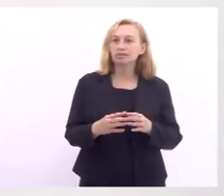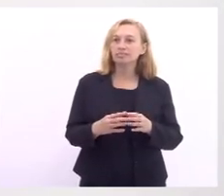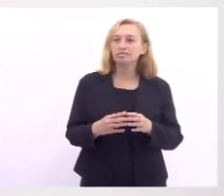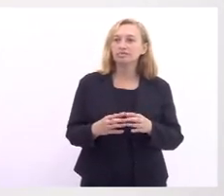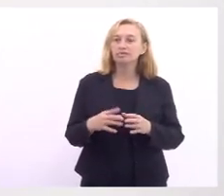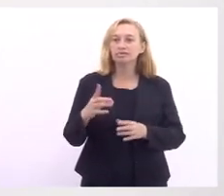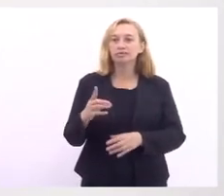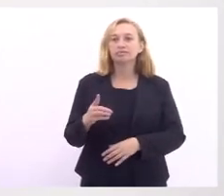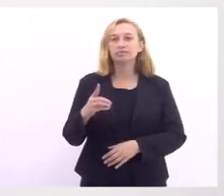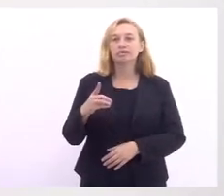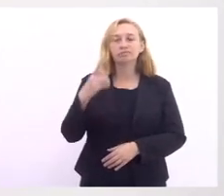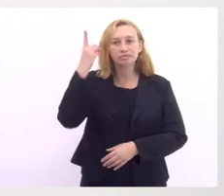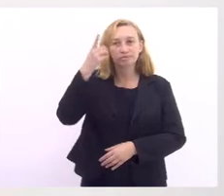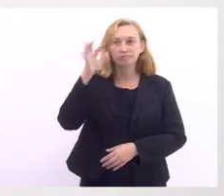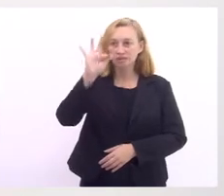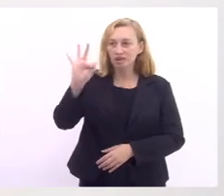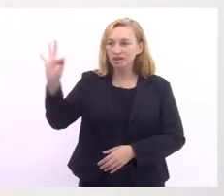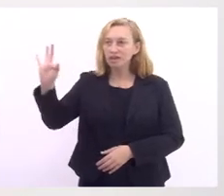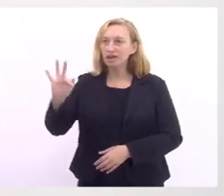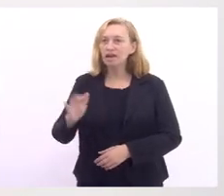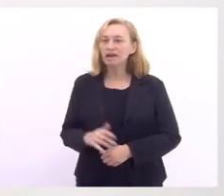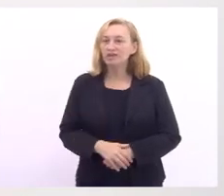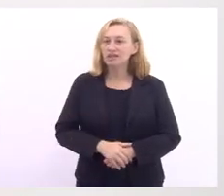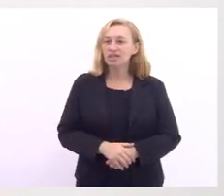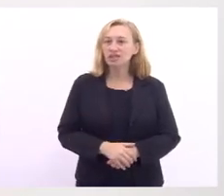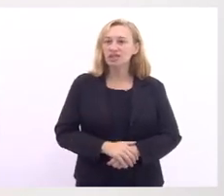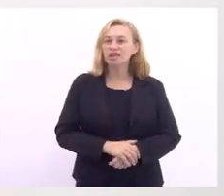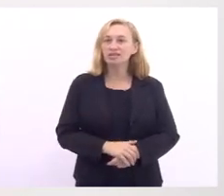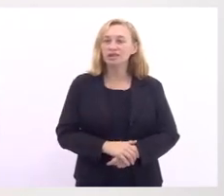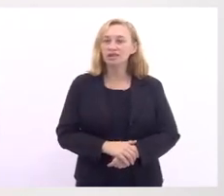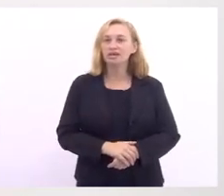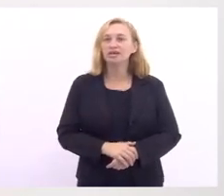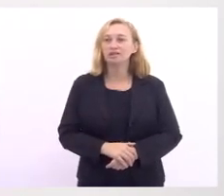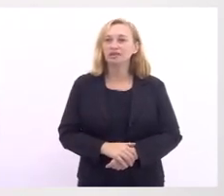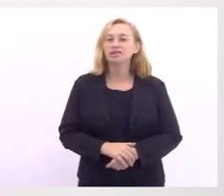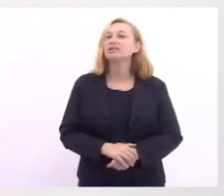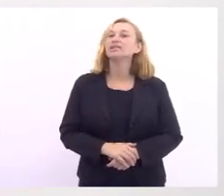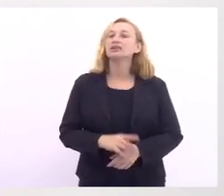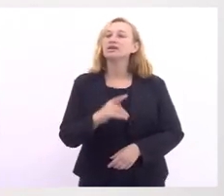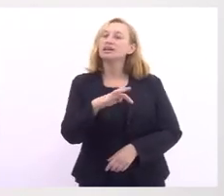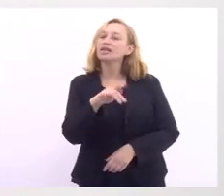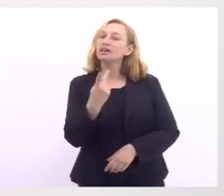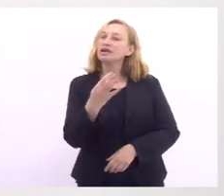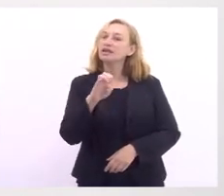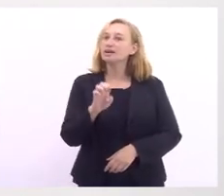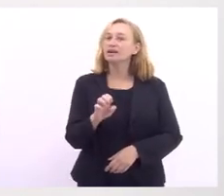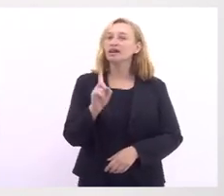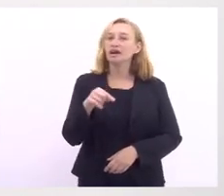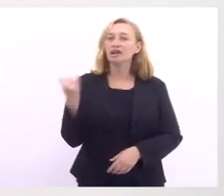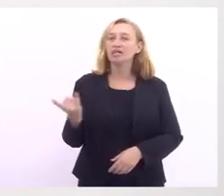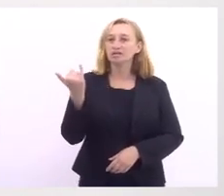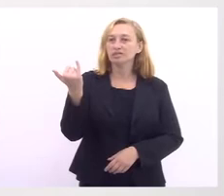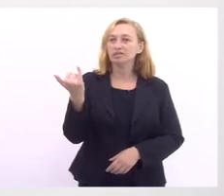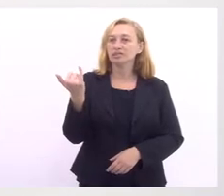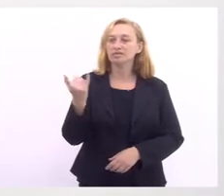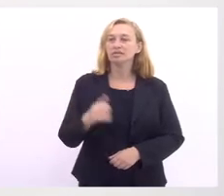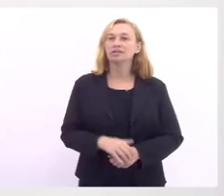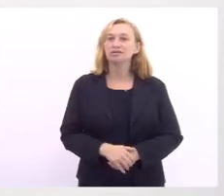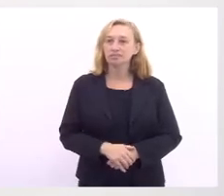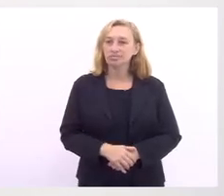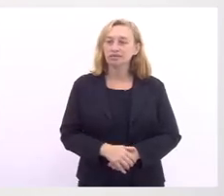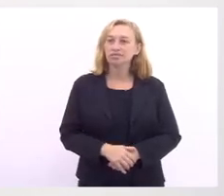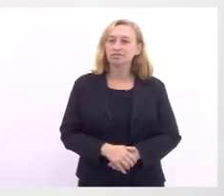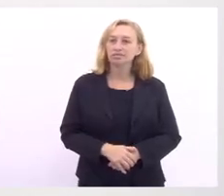Janeiro e sem sombra de dúvidas a medalha Tiradentes para o para casa Fluminense e para o Henrique é muito importante né